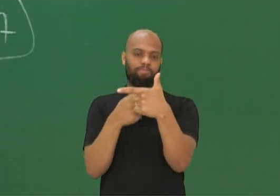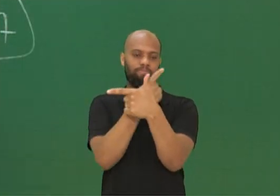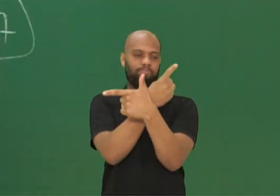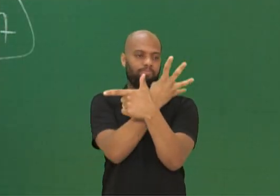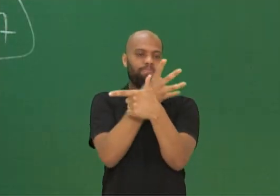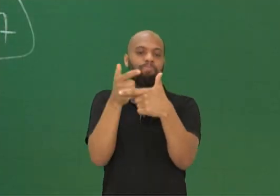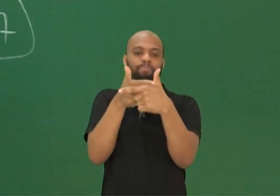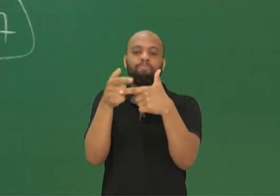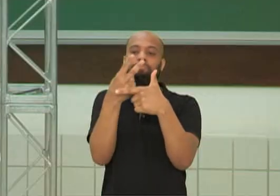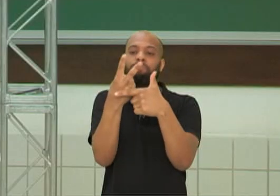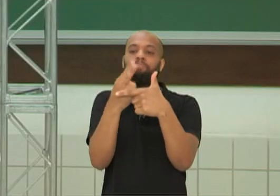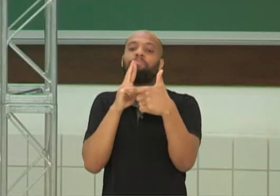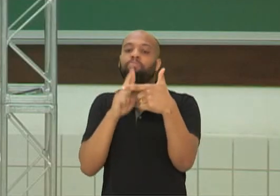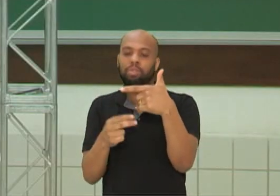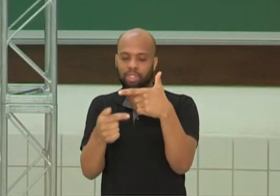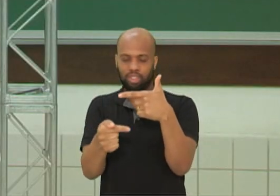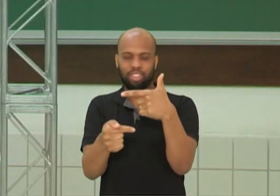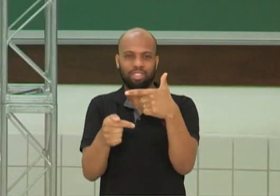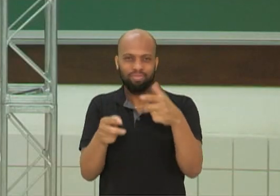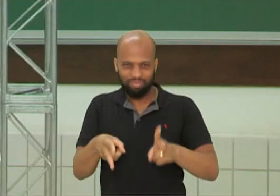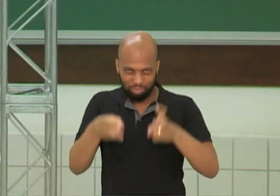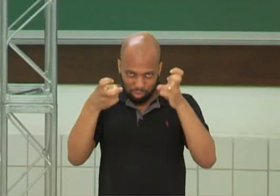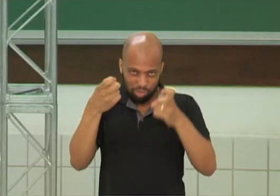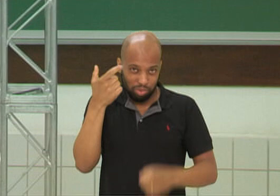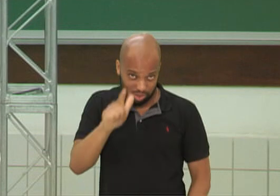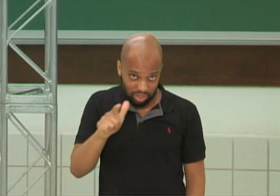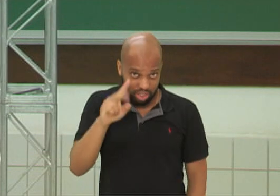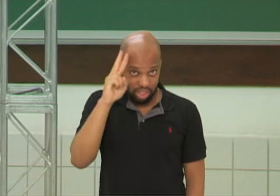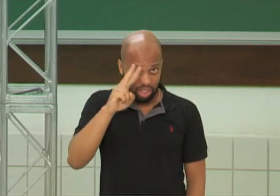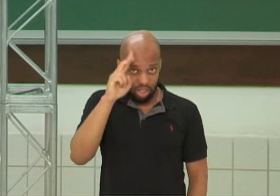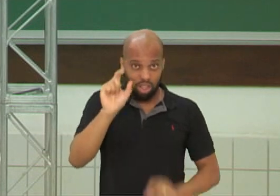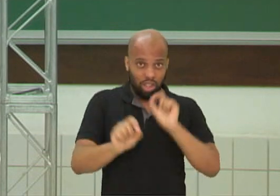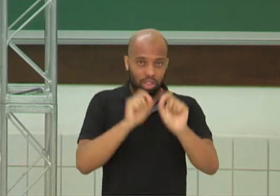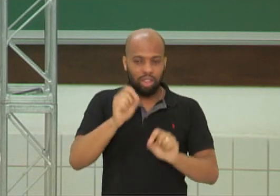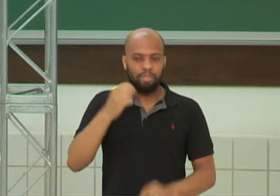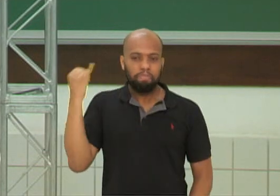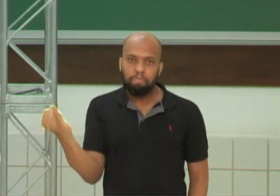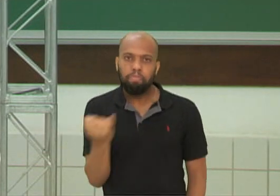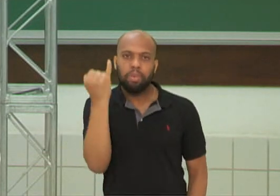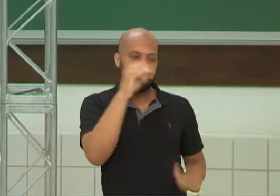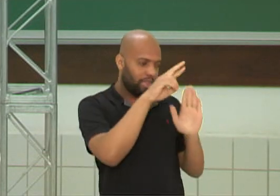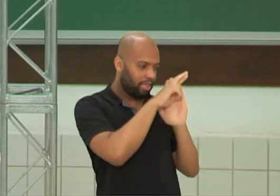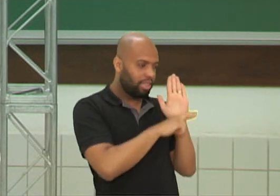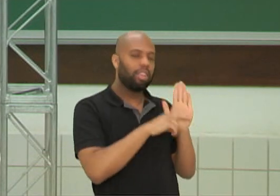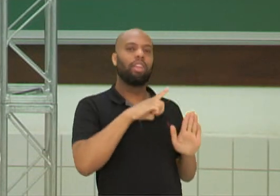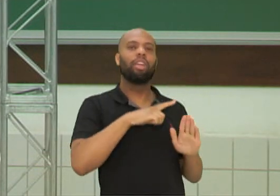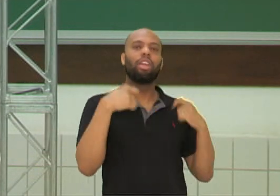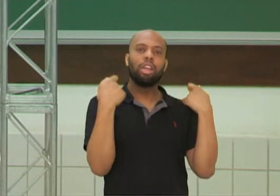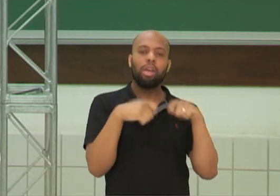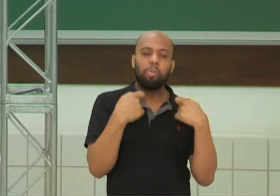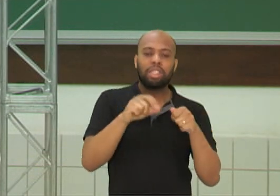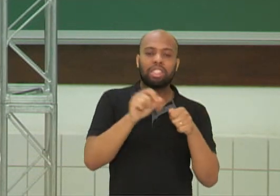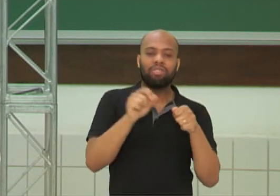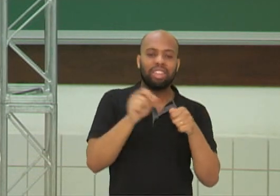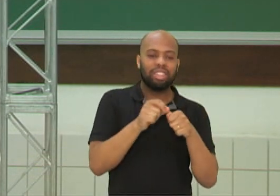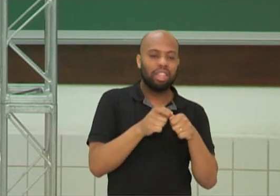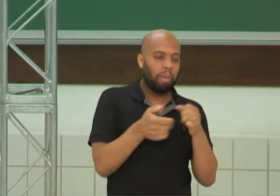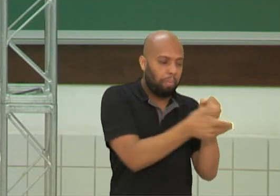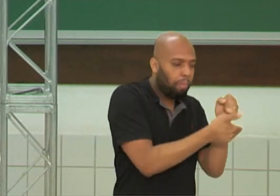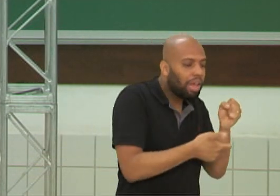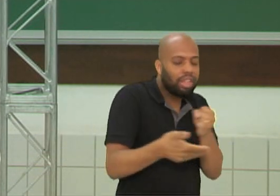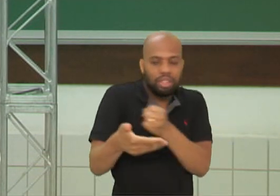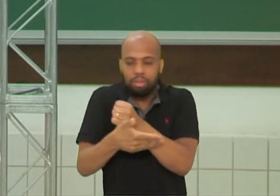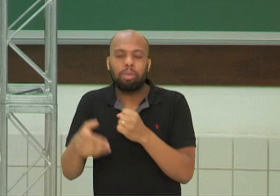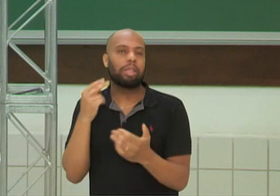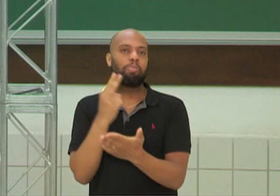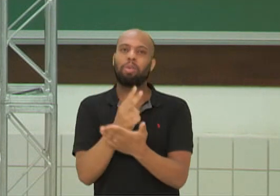N igual a 7. Percebeu? Lembrando, propriedade fundamental. Tem que igualar as bases para